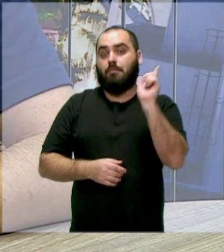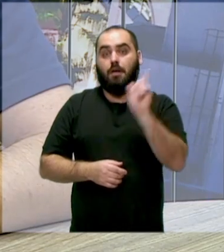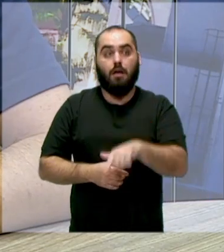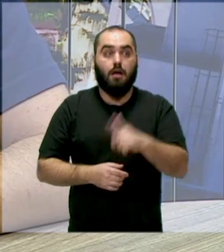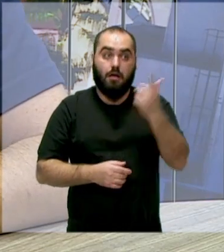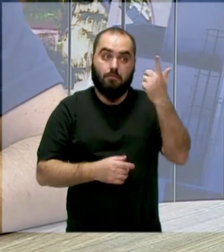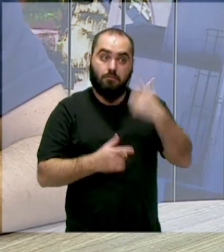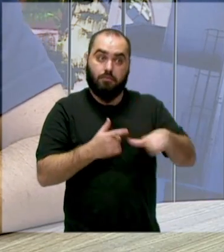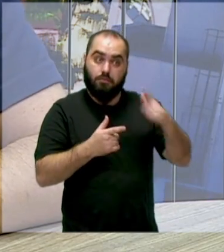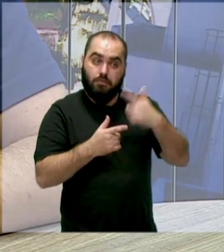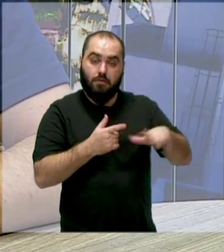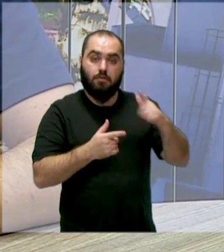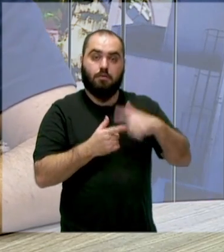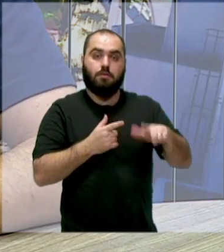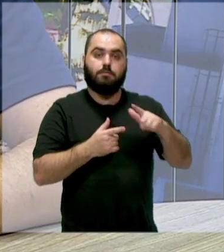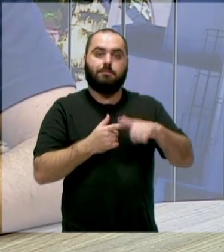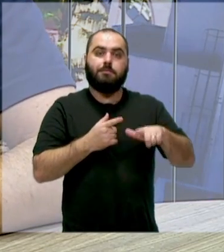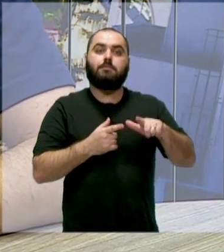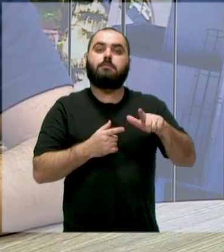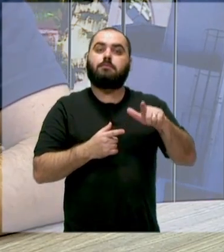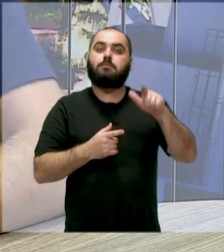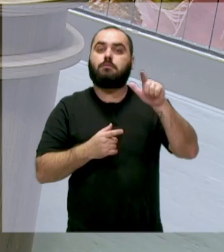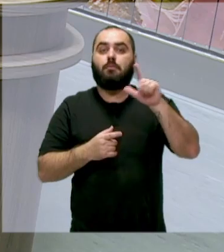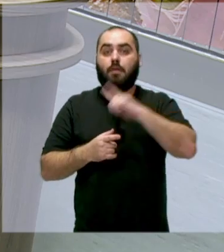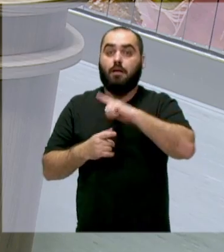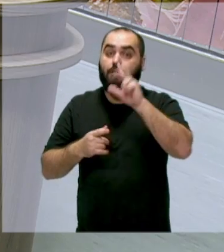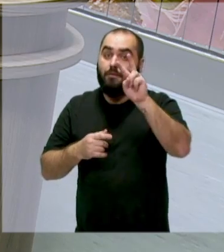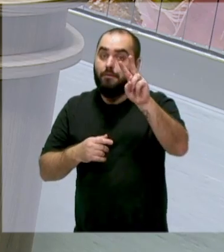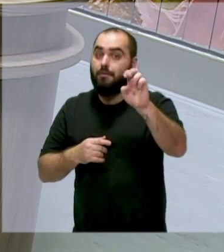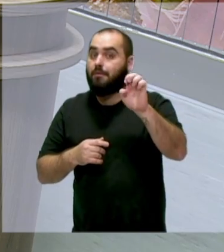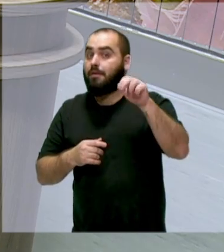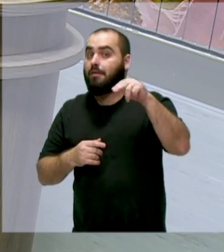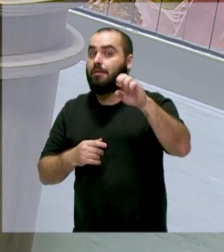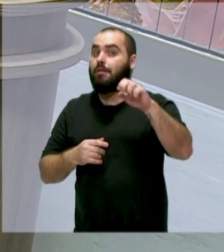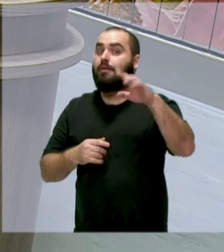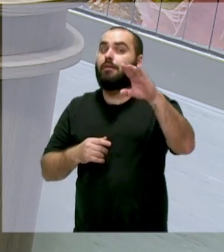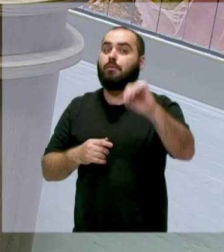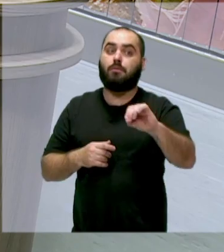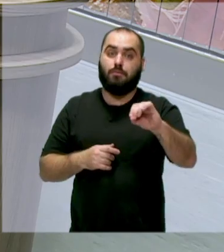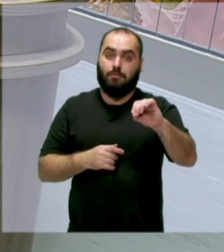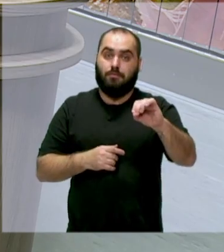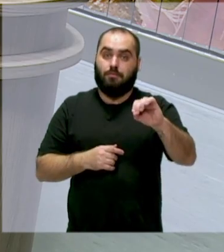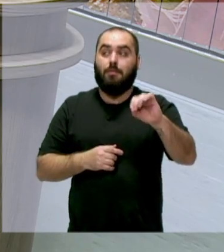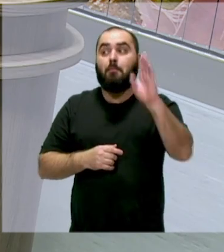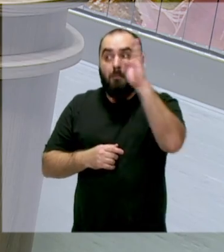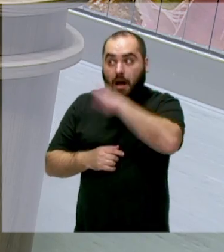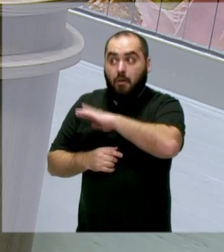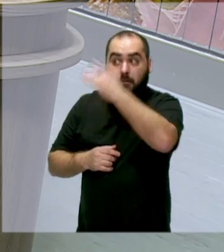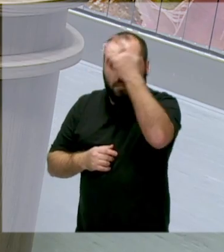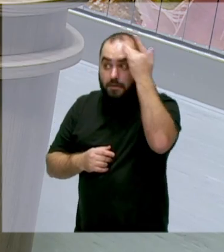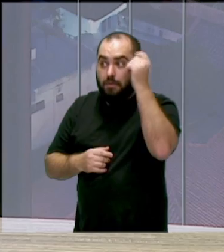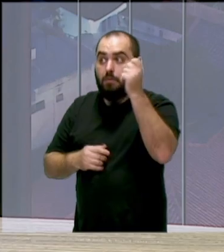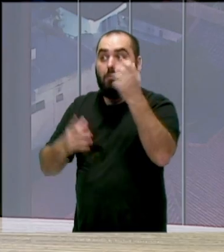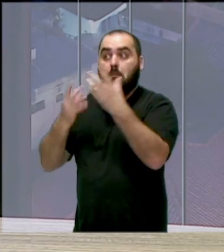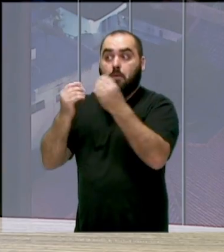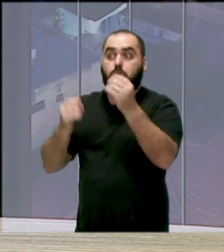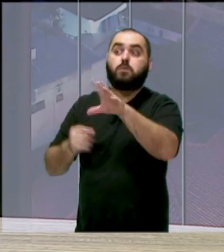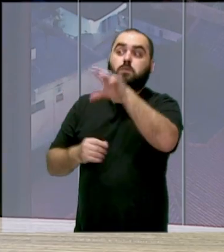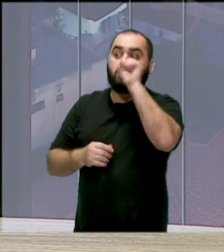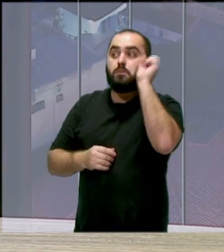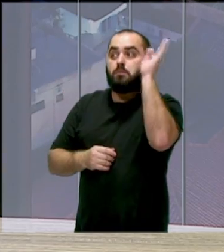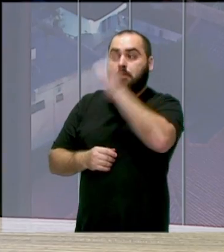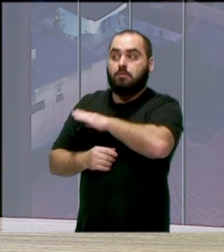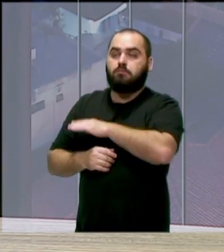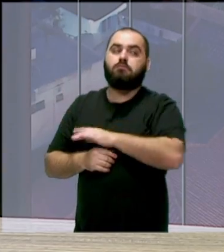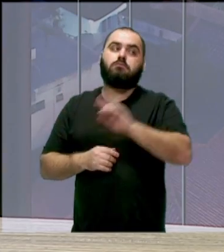mal tanto para as pessoas como para o meio ambiente. Nem faço nem ideia de como é que seja isso, né? Como eu te falei, né? O tempo que eu morei em Mato